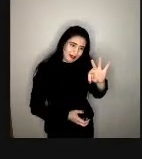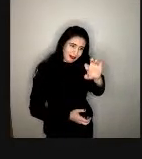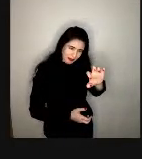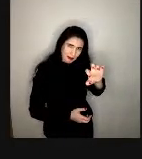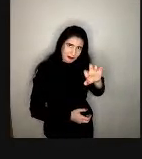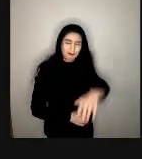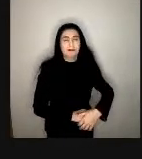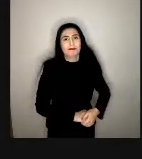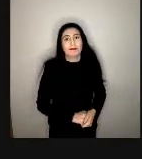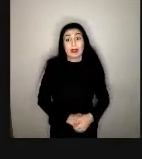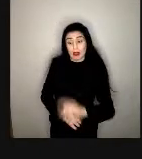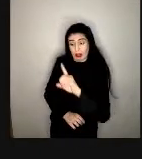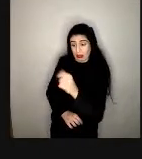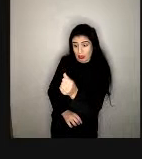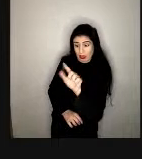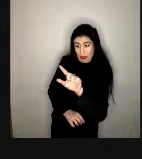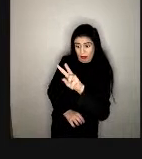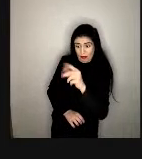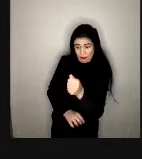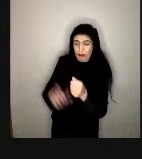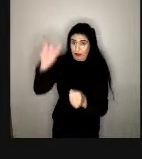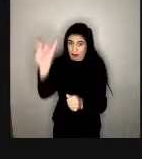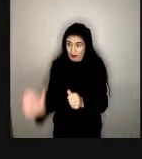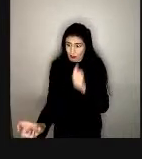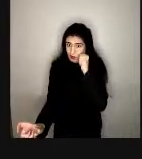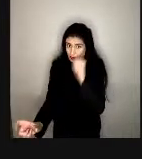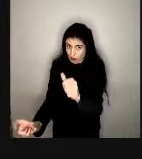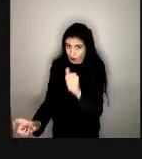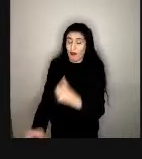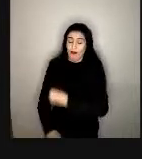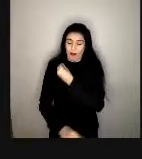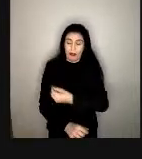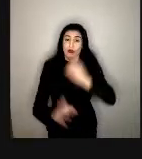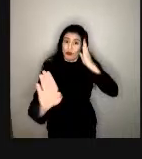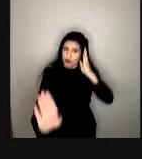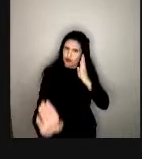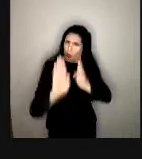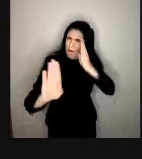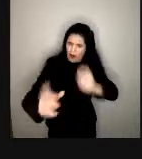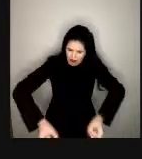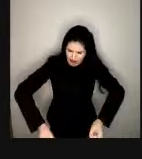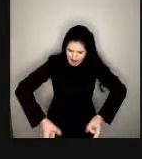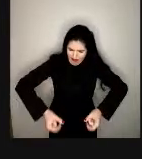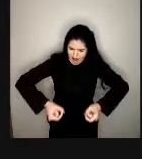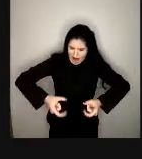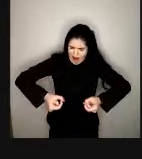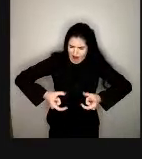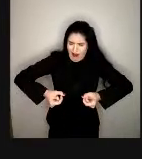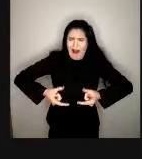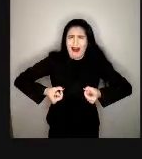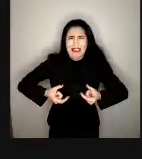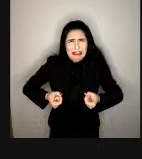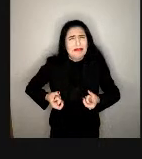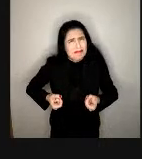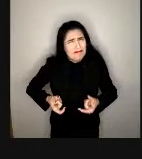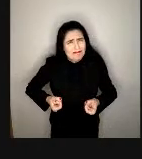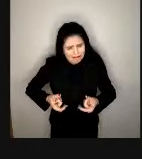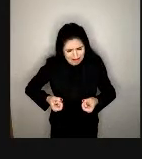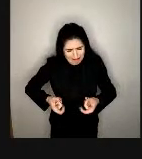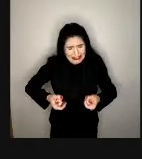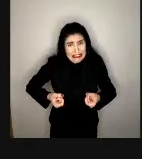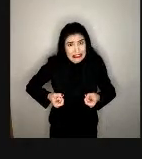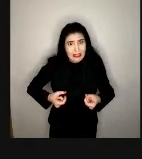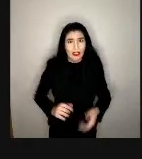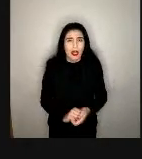ela viveu todos esses aspectos da descoberta, né, como a Vera falou. Quando ela descobriu o câncer, ela